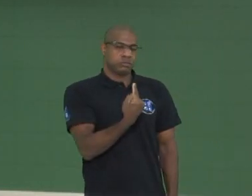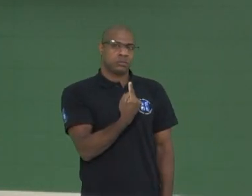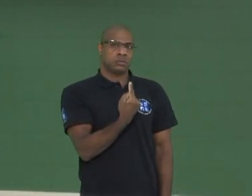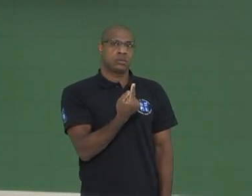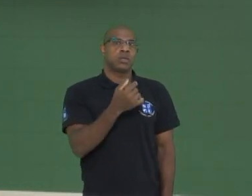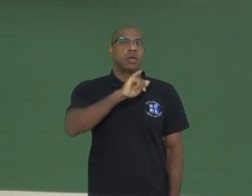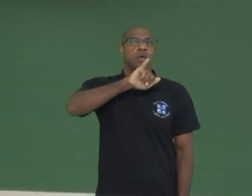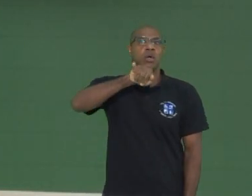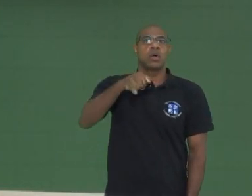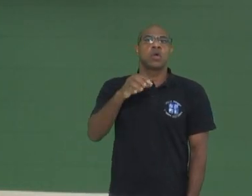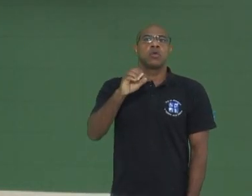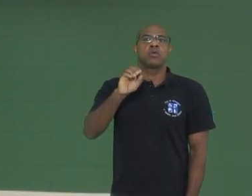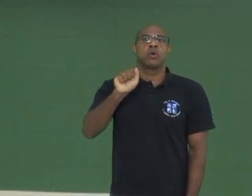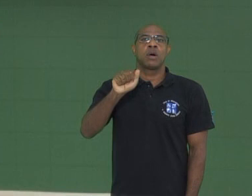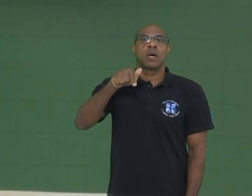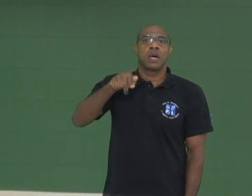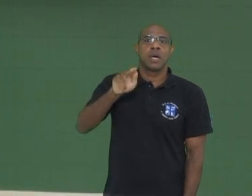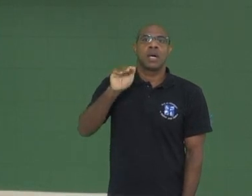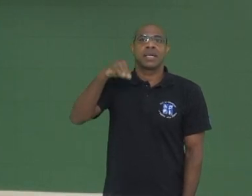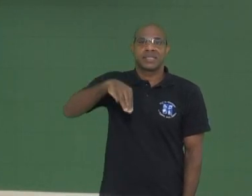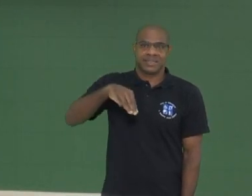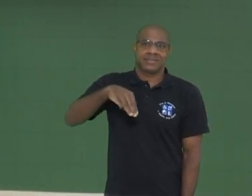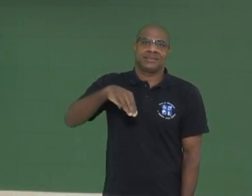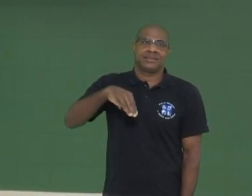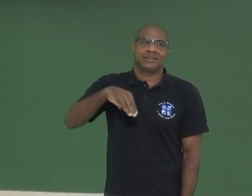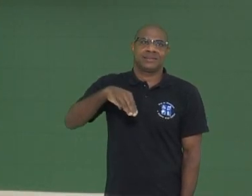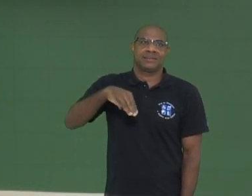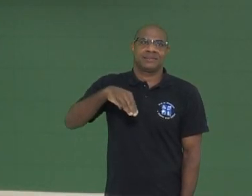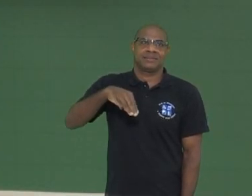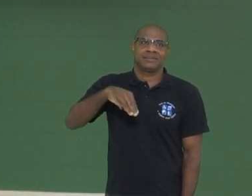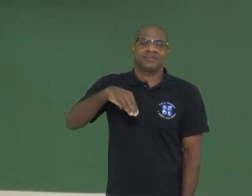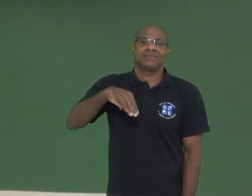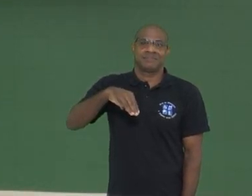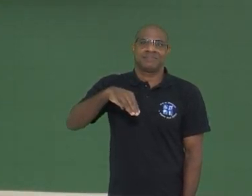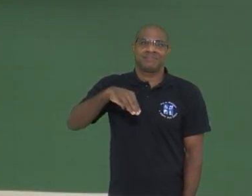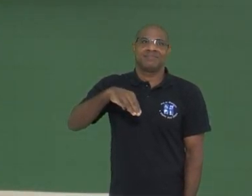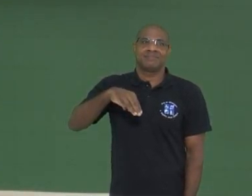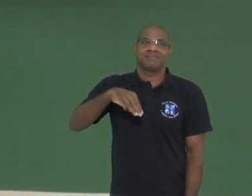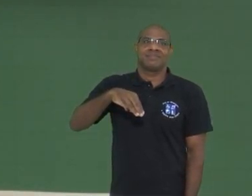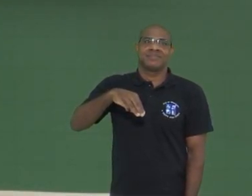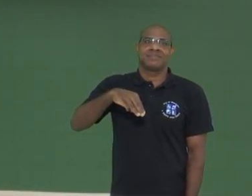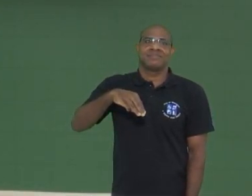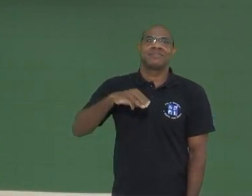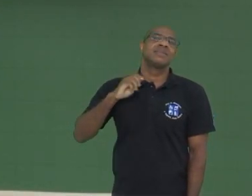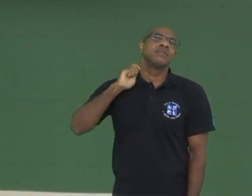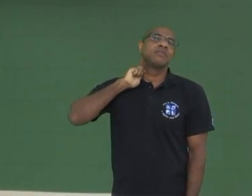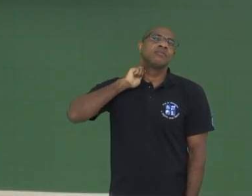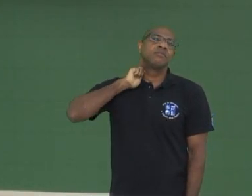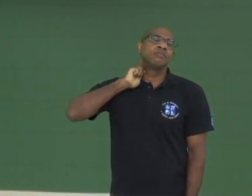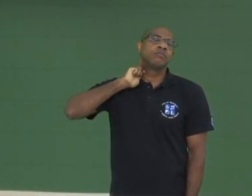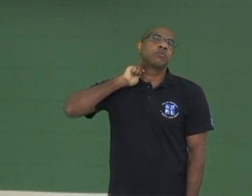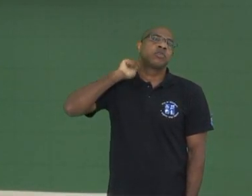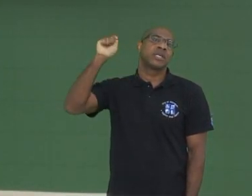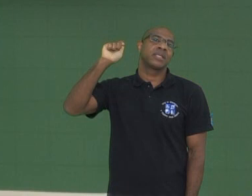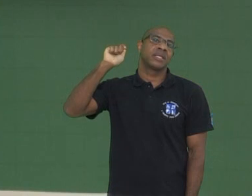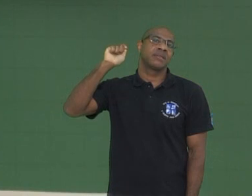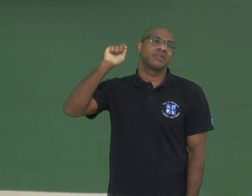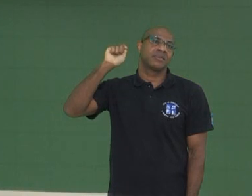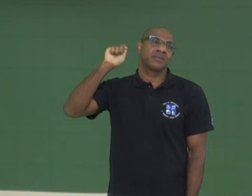Joaquim José da Silva Xavier, o Tiradentes, ele foi de